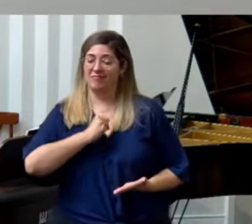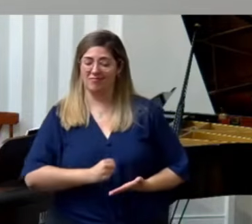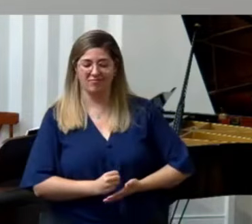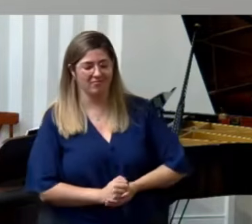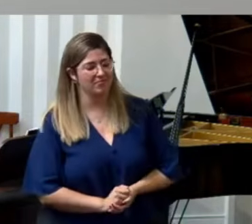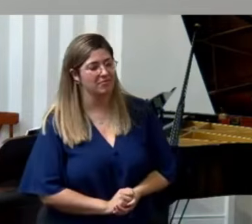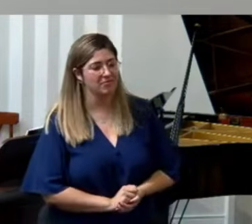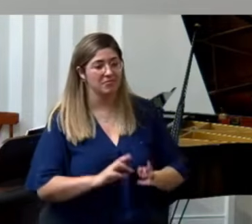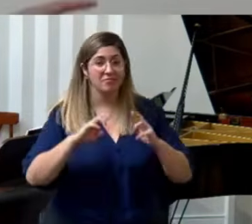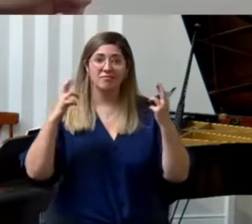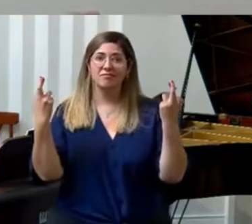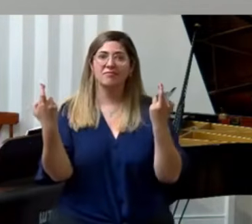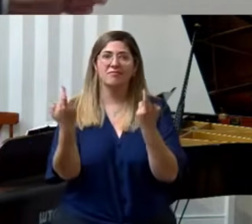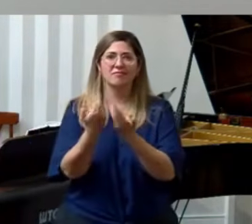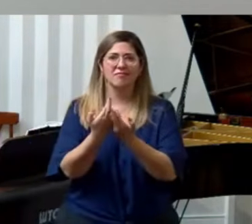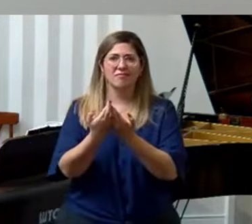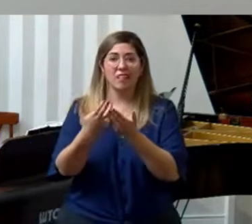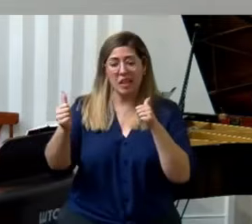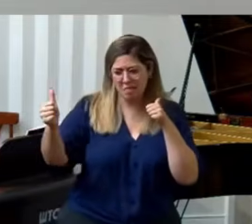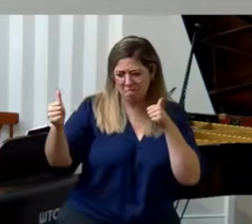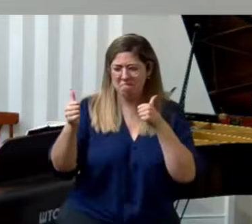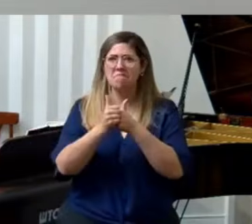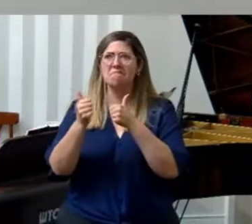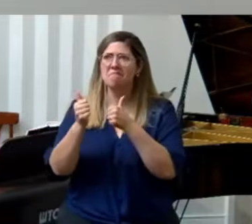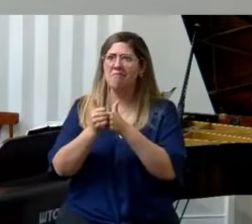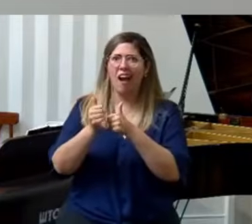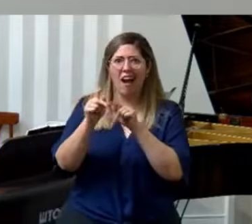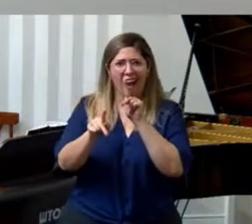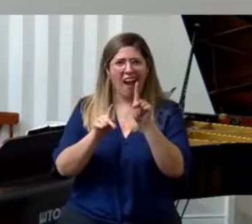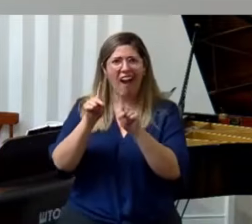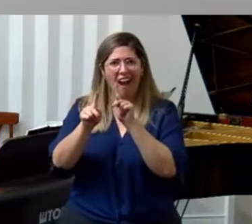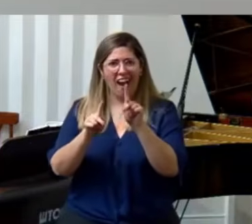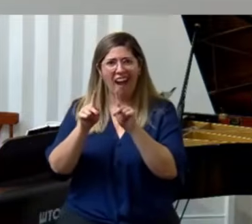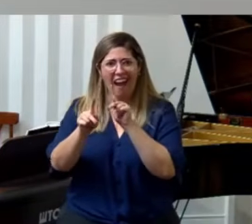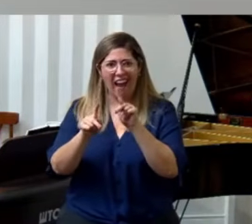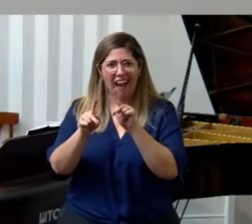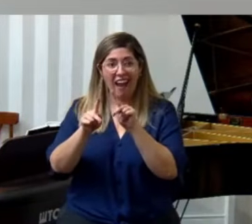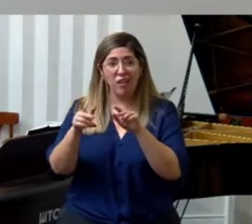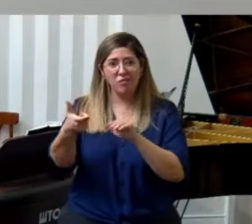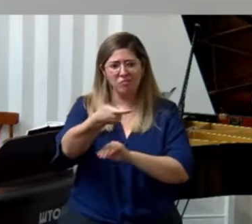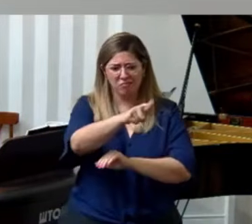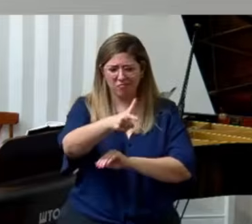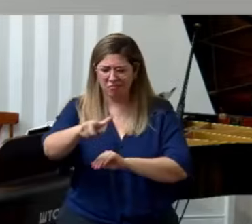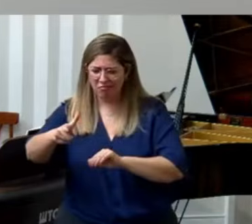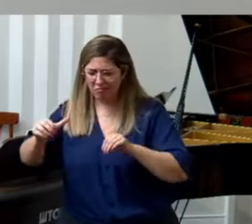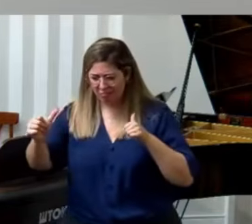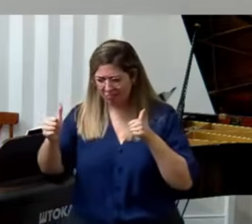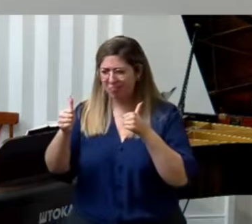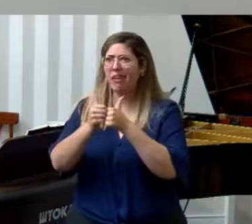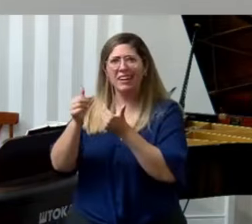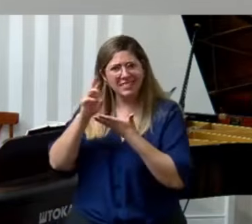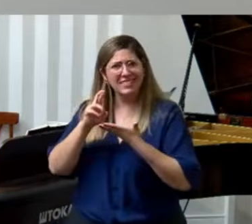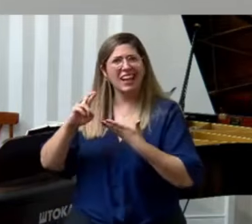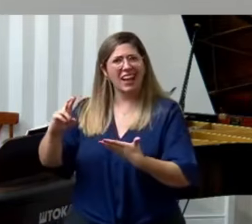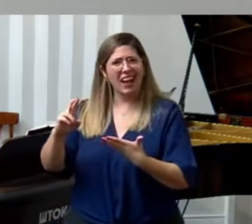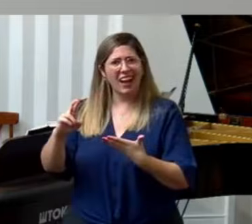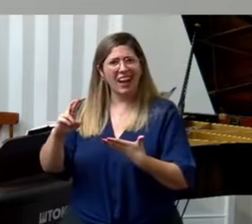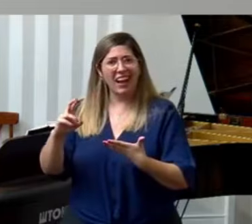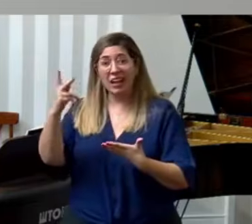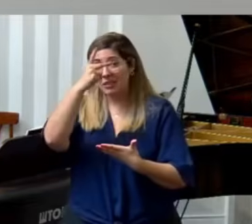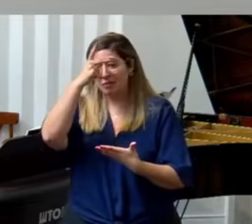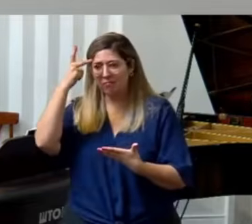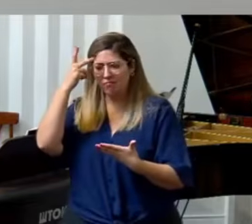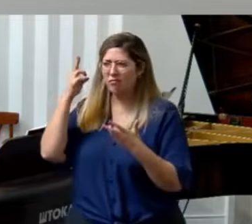Um reino responsável por aproximar outros reinos de Deus. Um reino para onde as